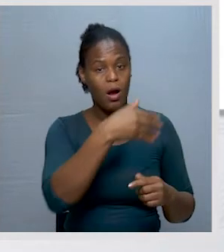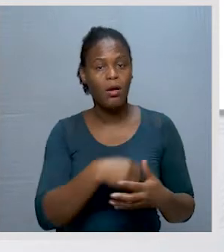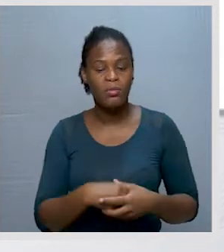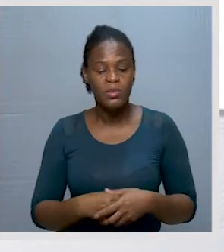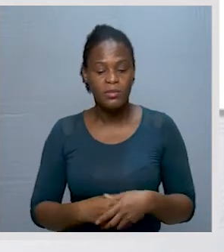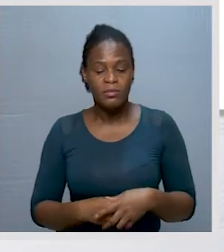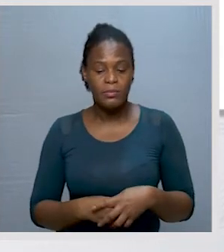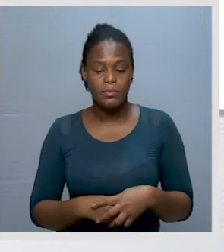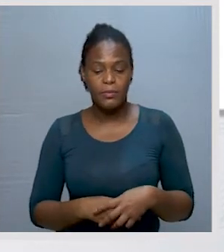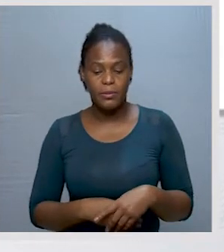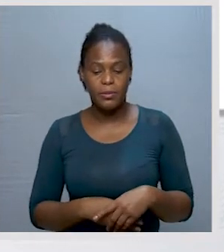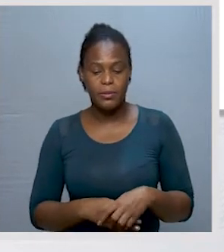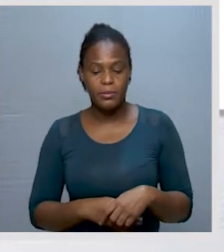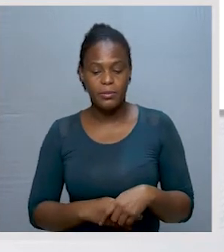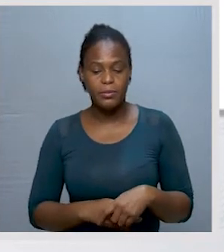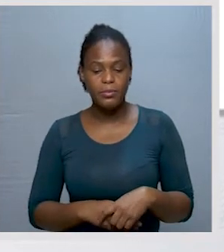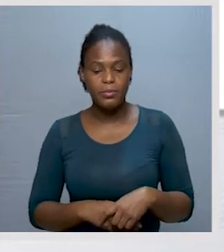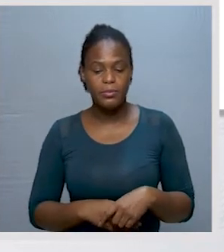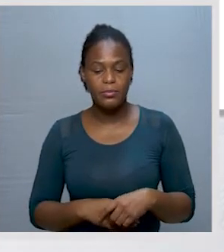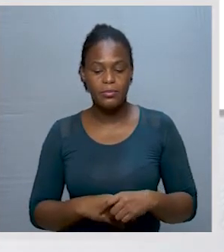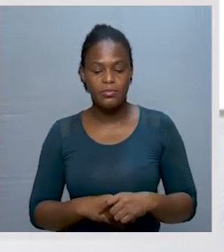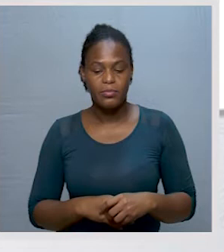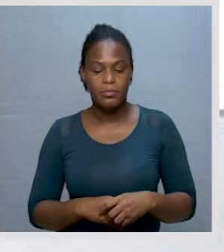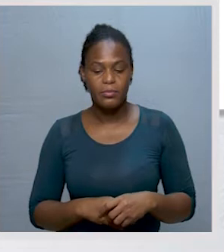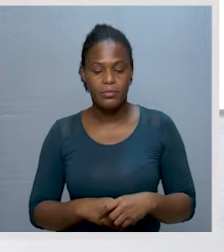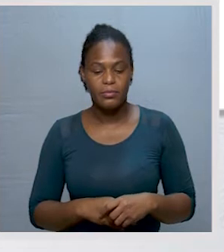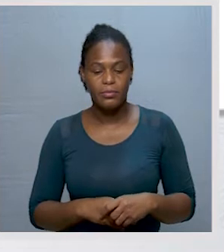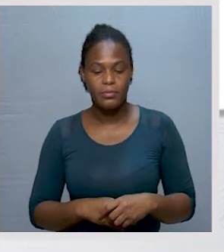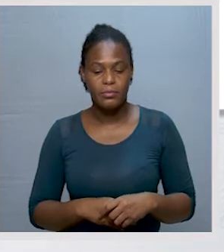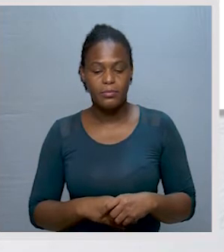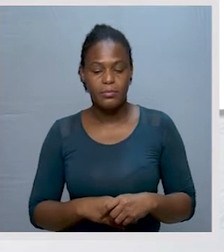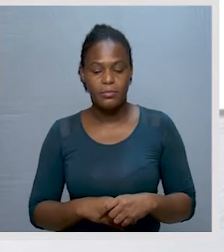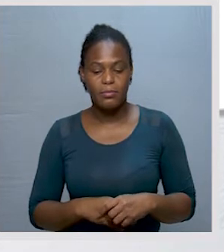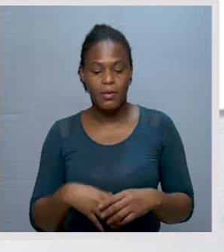Já fizemos 2 por 4, agora o segundo passo, 2